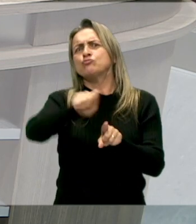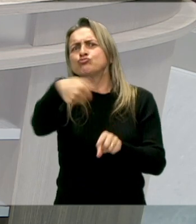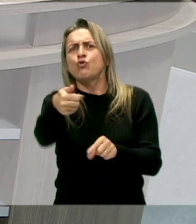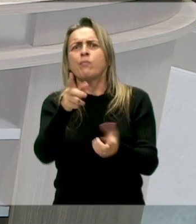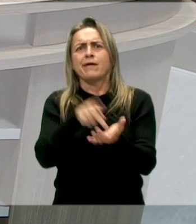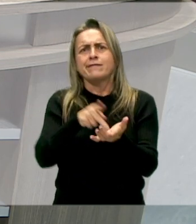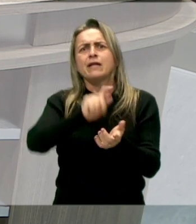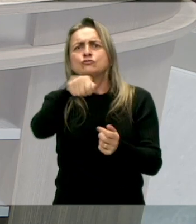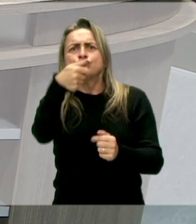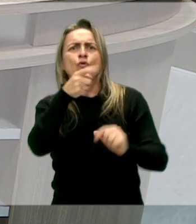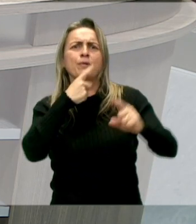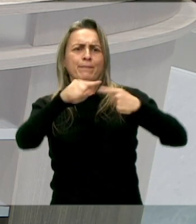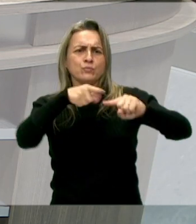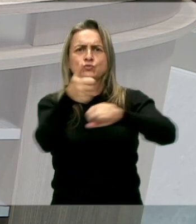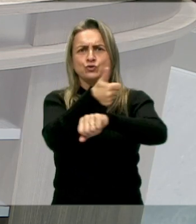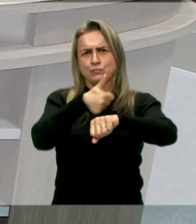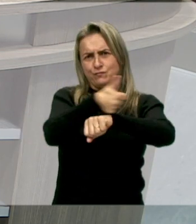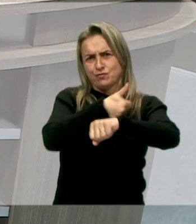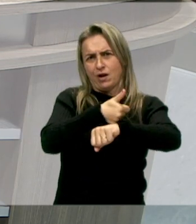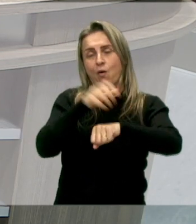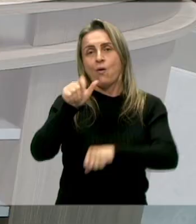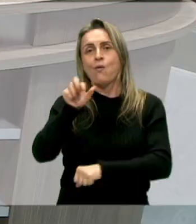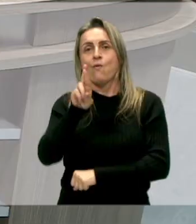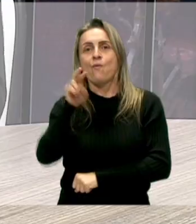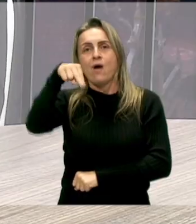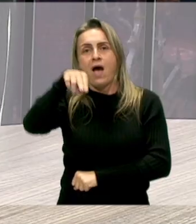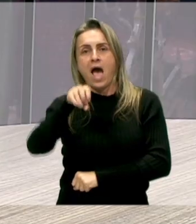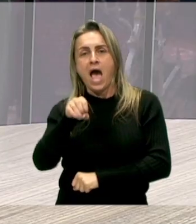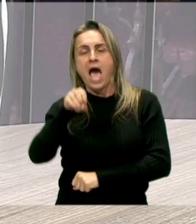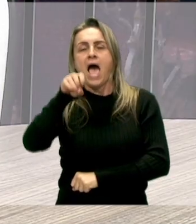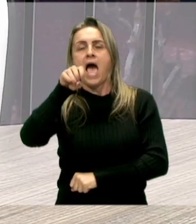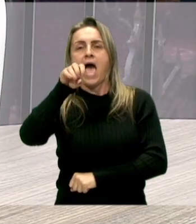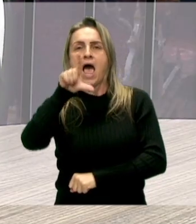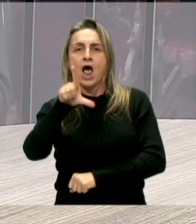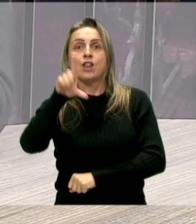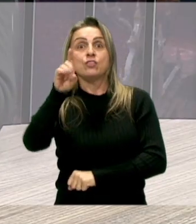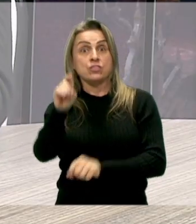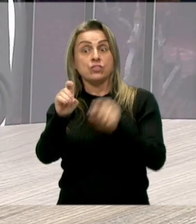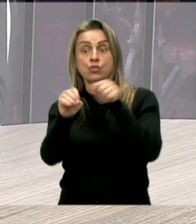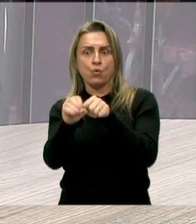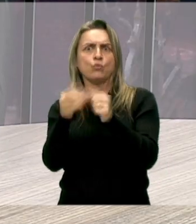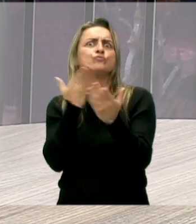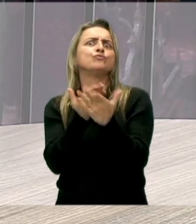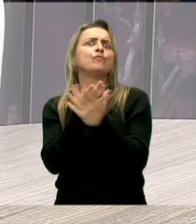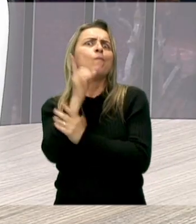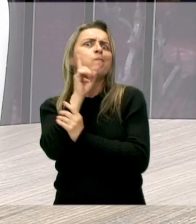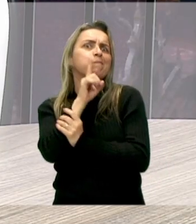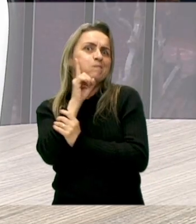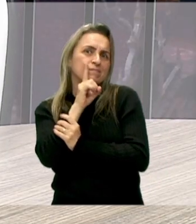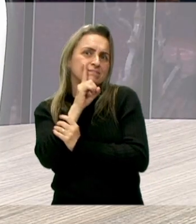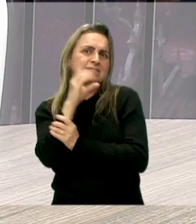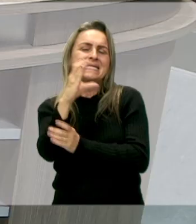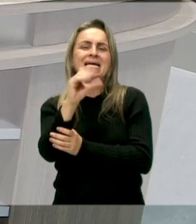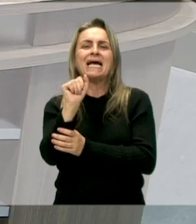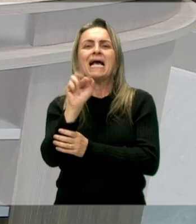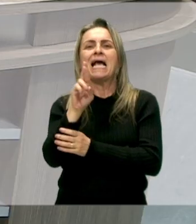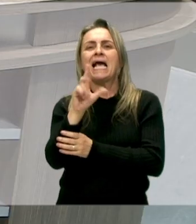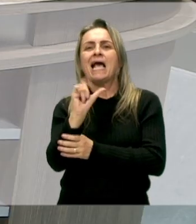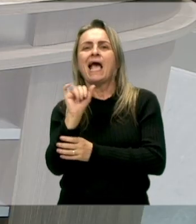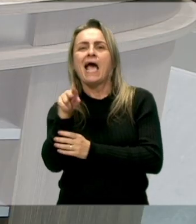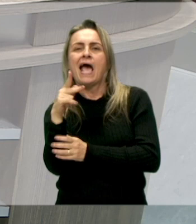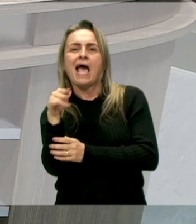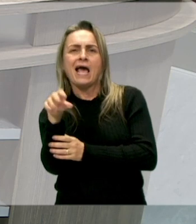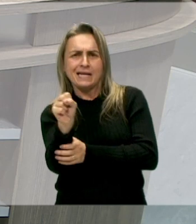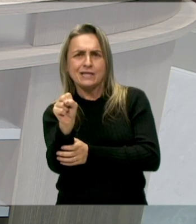outros lugares. O Arnold tinha estudado, por exemplo, nos Estados Unidos, Luiz e Peninha também tinham ido para lá, Carlinhos News também foi para lá,